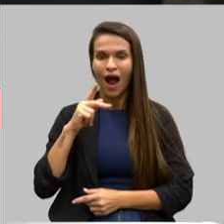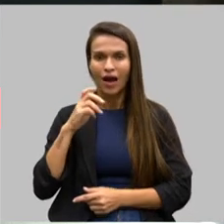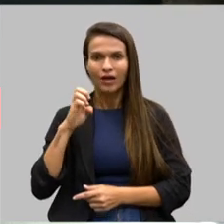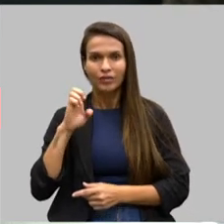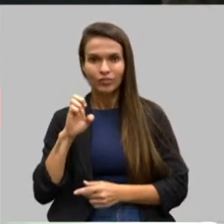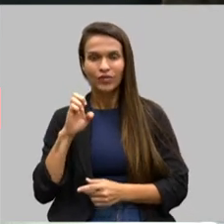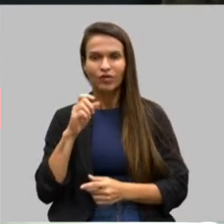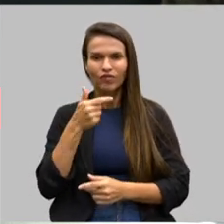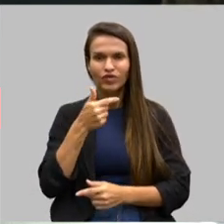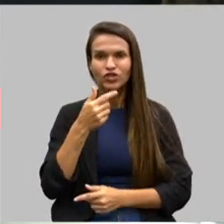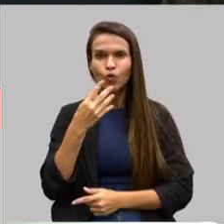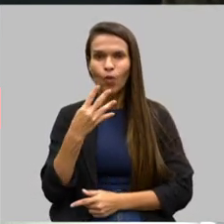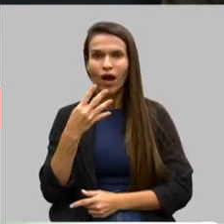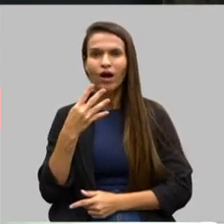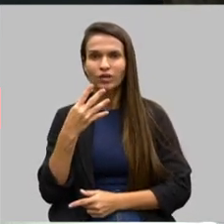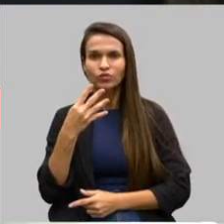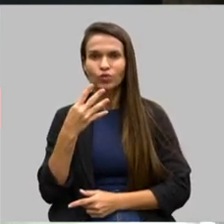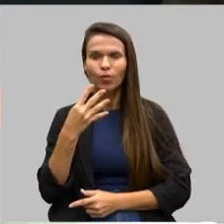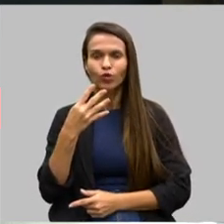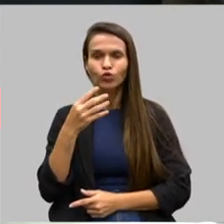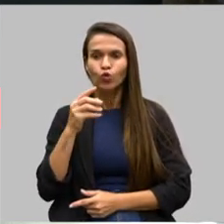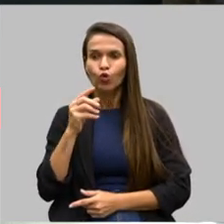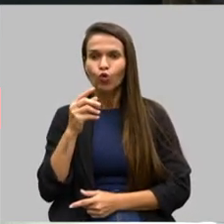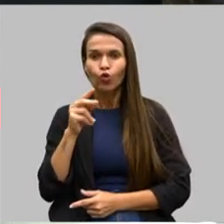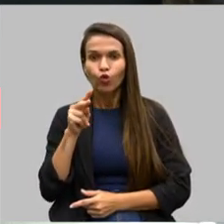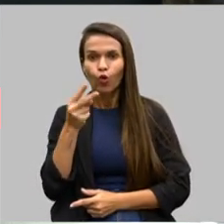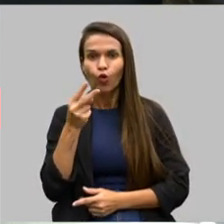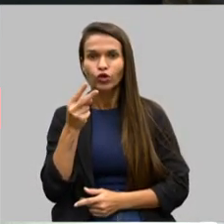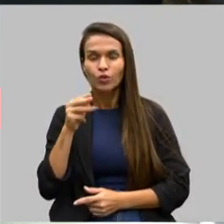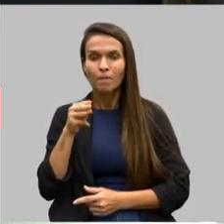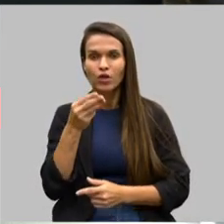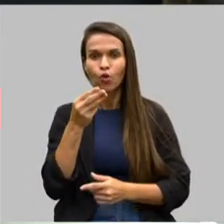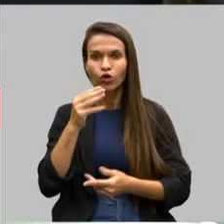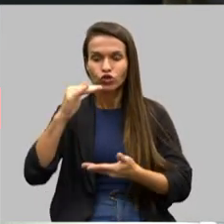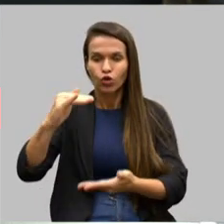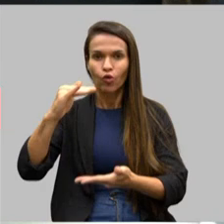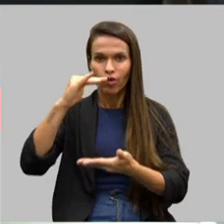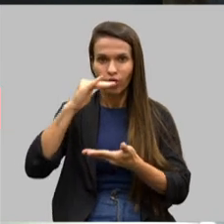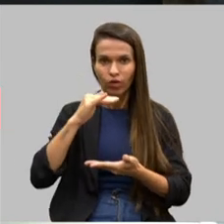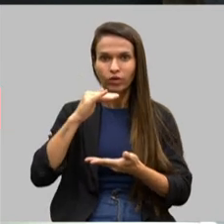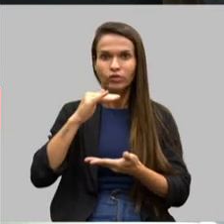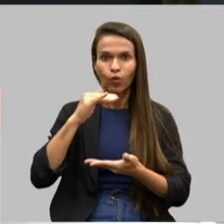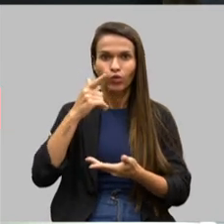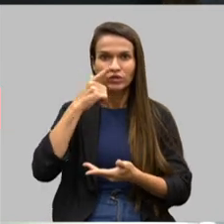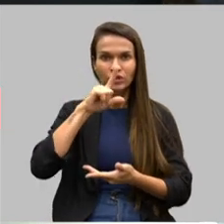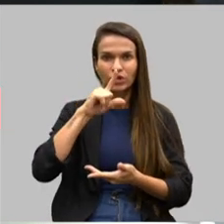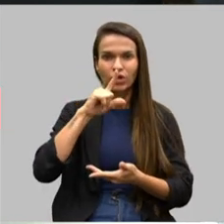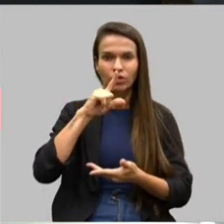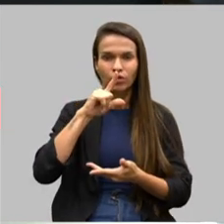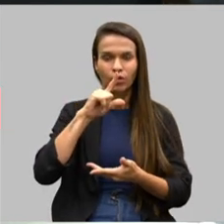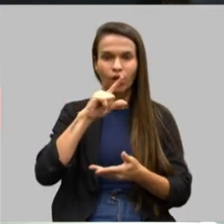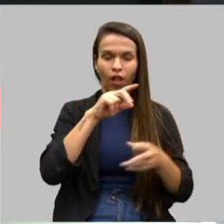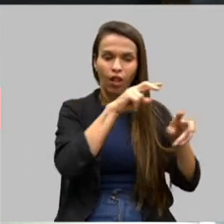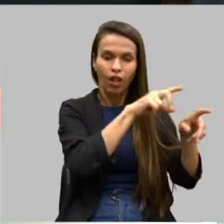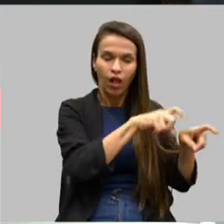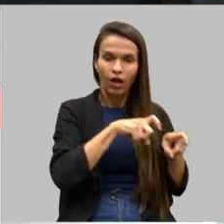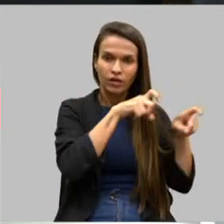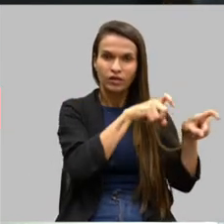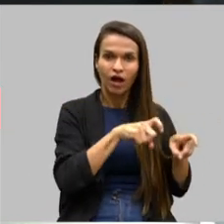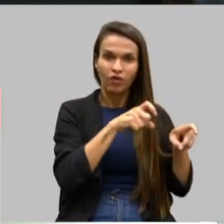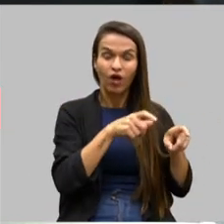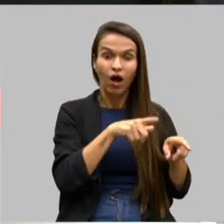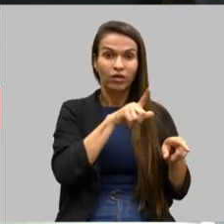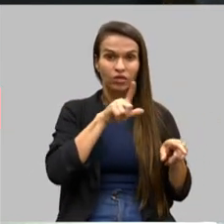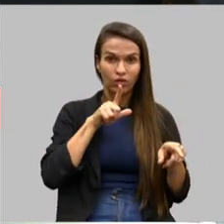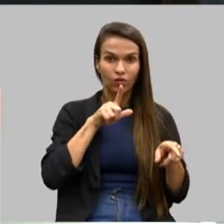24,2 milhões de toneladas abaixo do obtido na safra anterior, né, da produção em Minas,